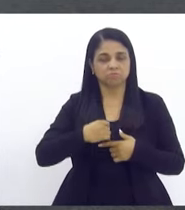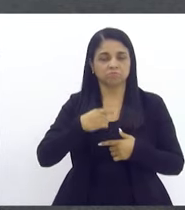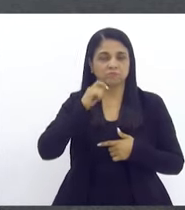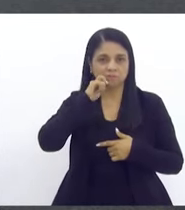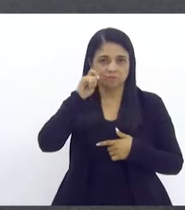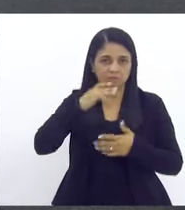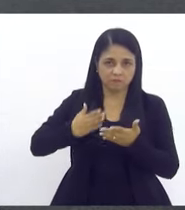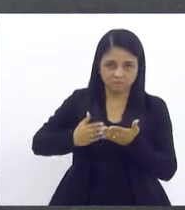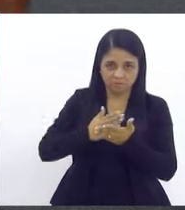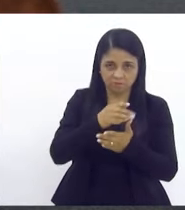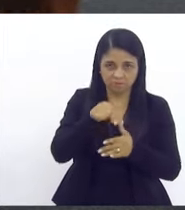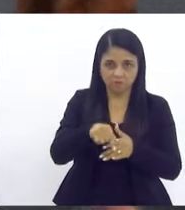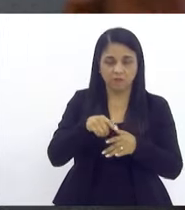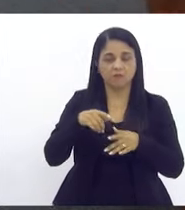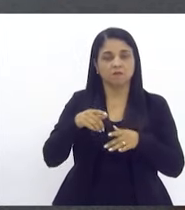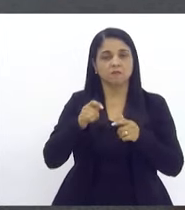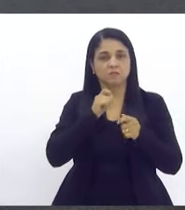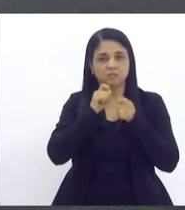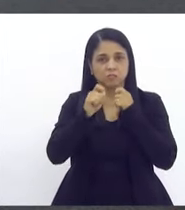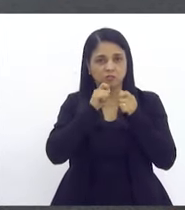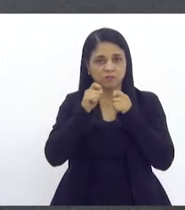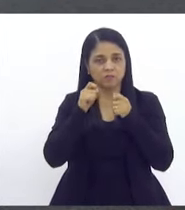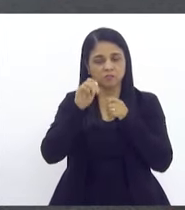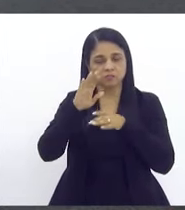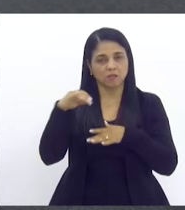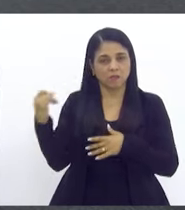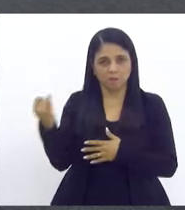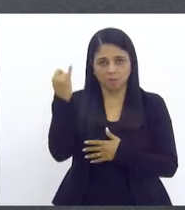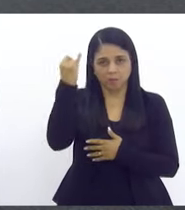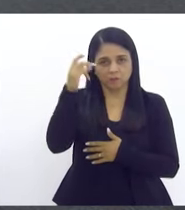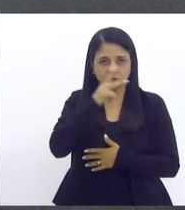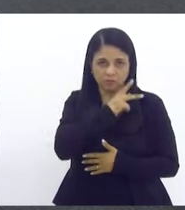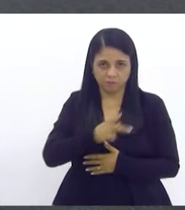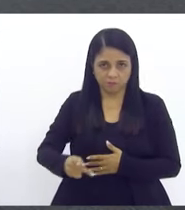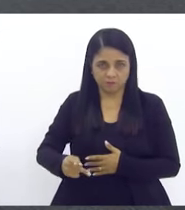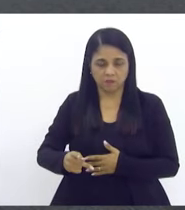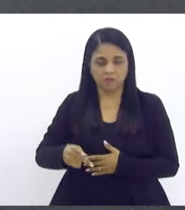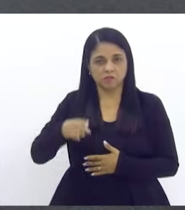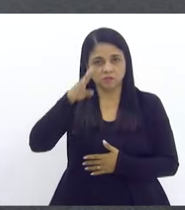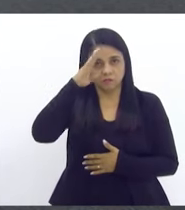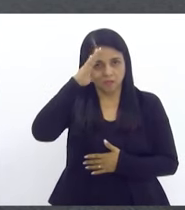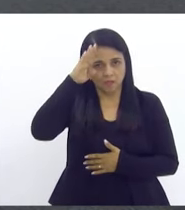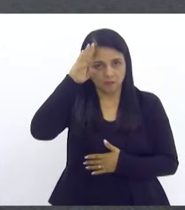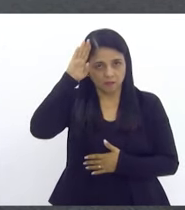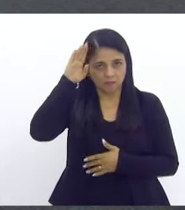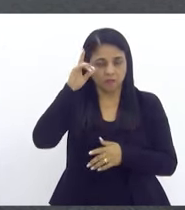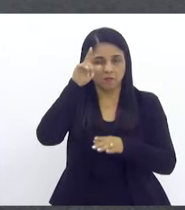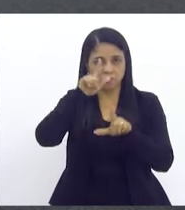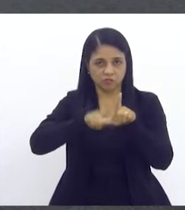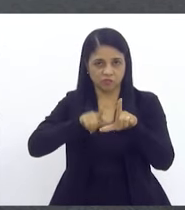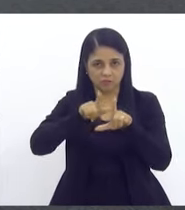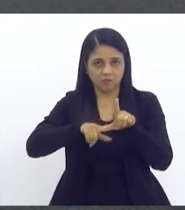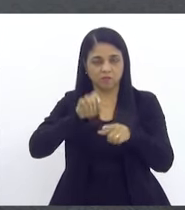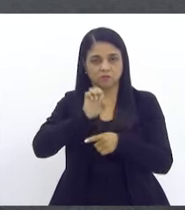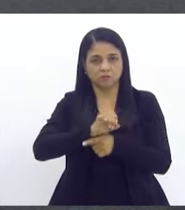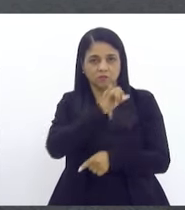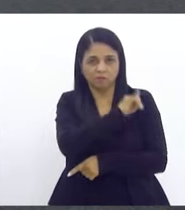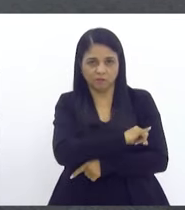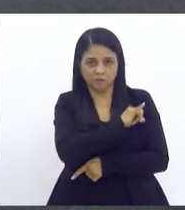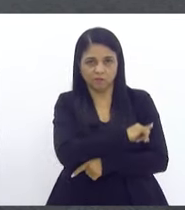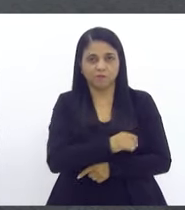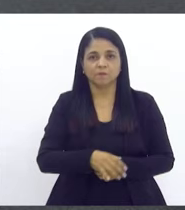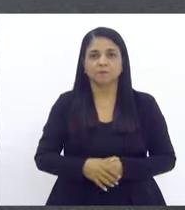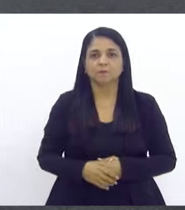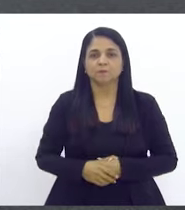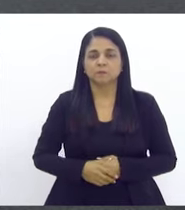esse grande jornalista e presidente da Academia de Letras do Rio de Janeiro.